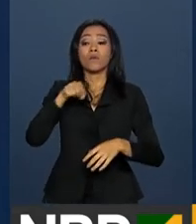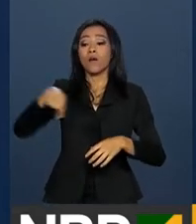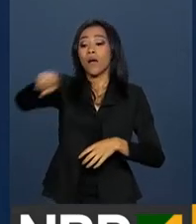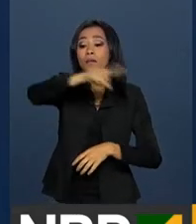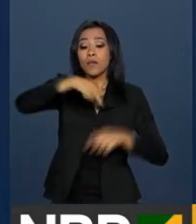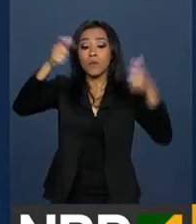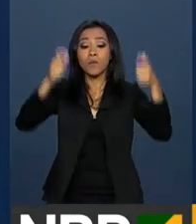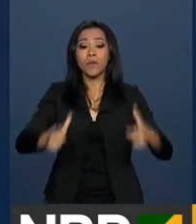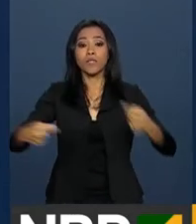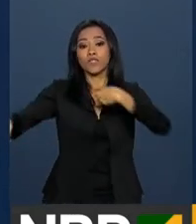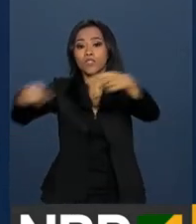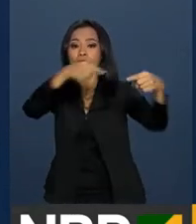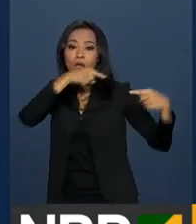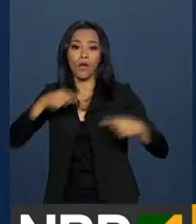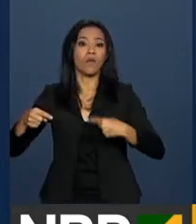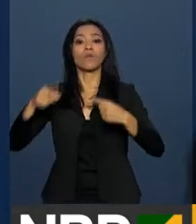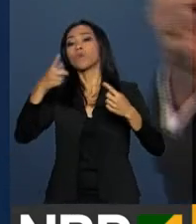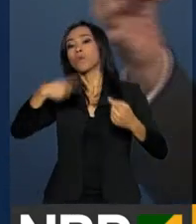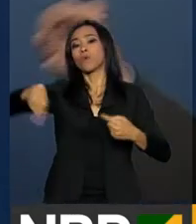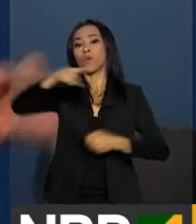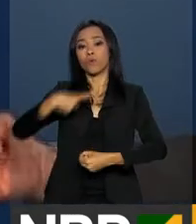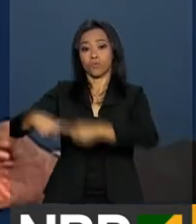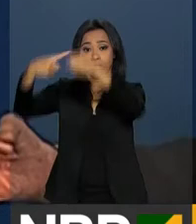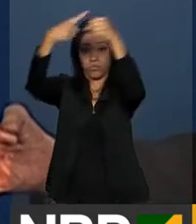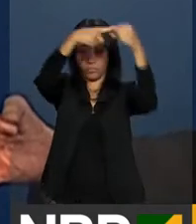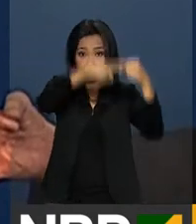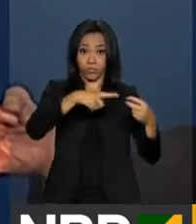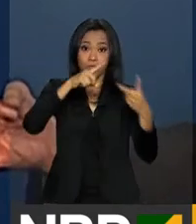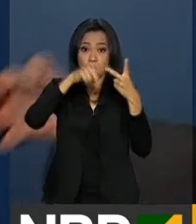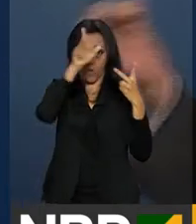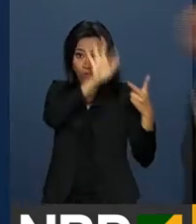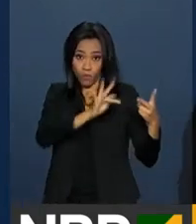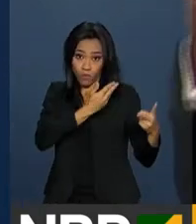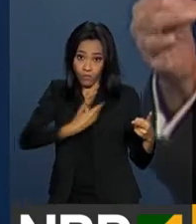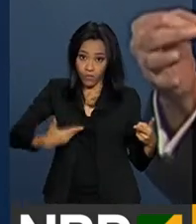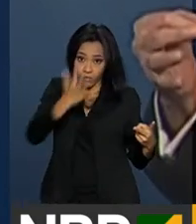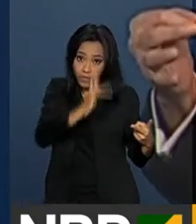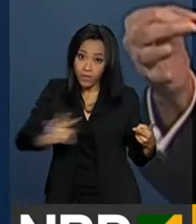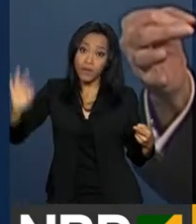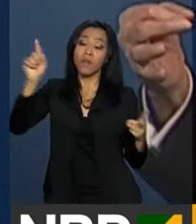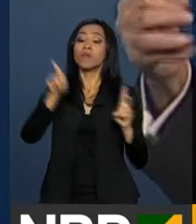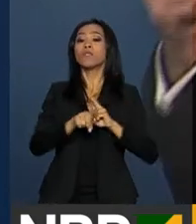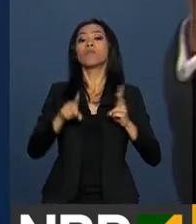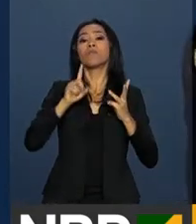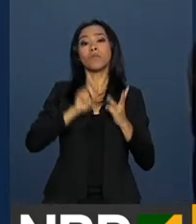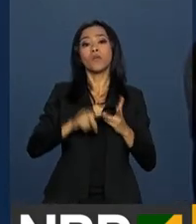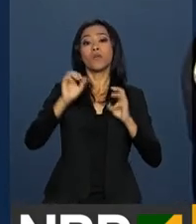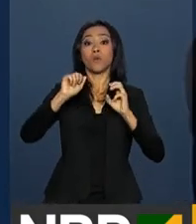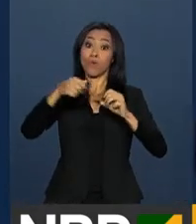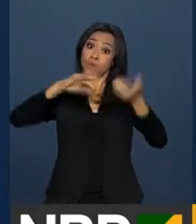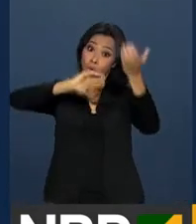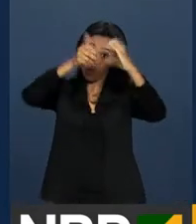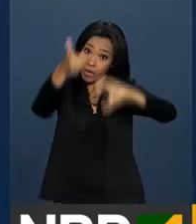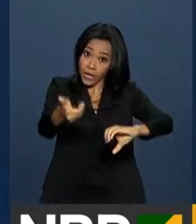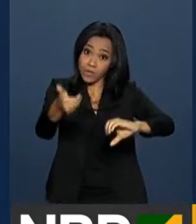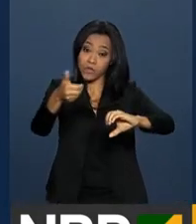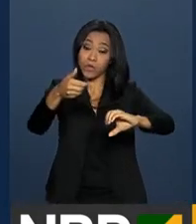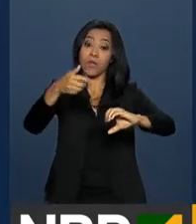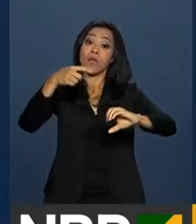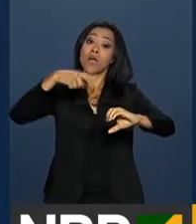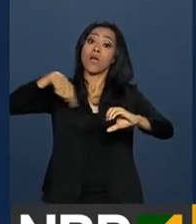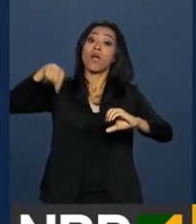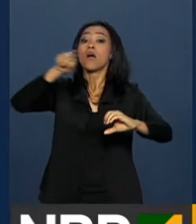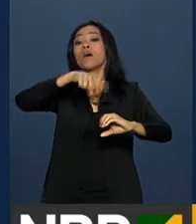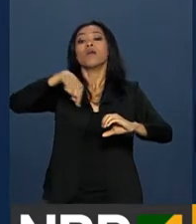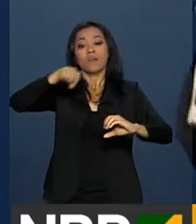municípios com o Executivo Federal e com o Congresso Nacional. E como disse muito bem o Paulo, não são vocês que vão lá, devem ir.